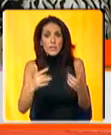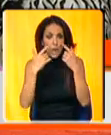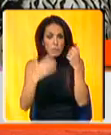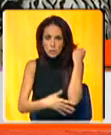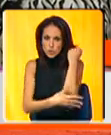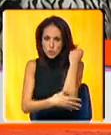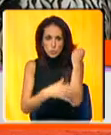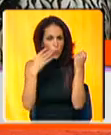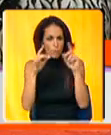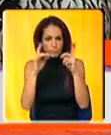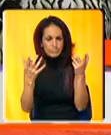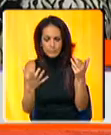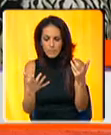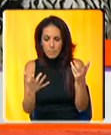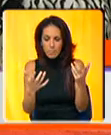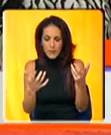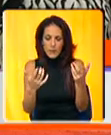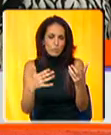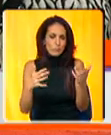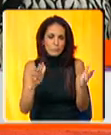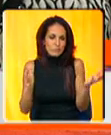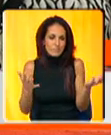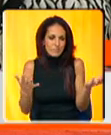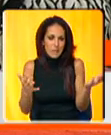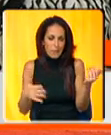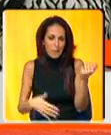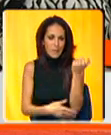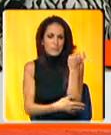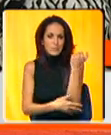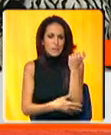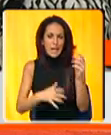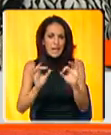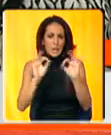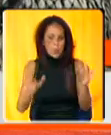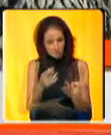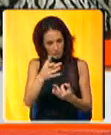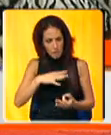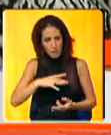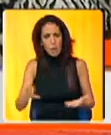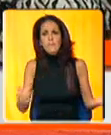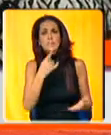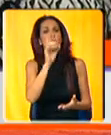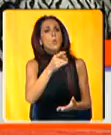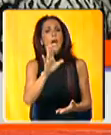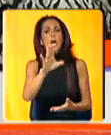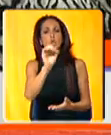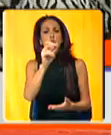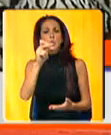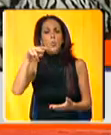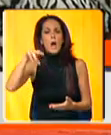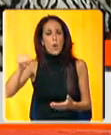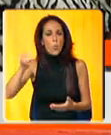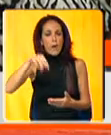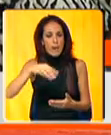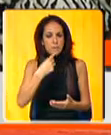os ciúmes, como é que ela consegue fazer aquilo tão bem? Bem, mas os ciúmes é geral, cá fora ela é igual, com os amigos é igual, os ciúmes. E o que é que vai dizer ao João? O que é que eu vou dizer ao